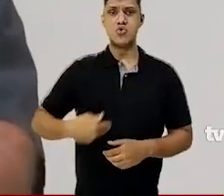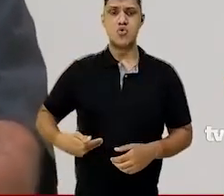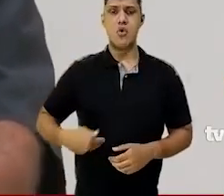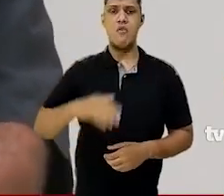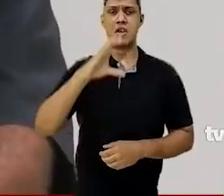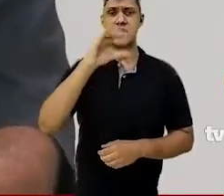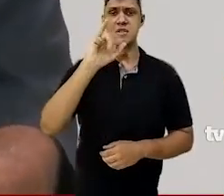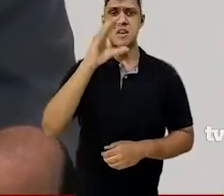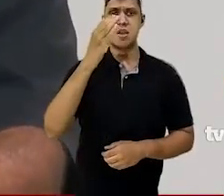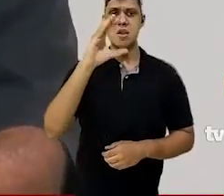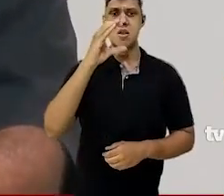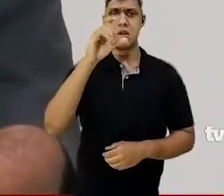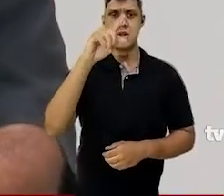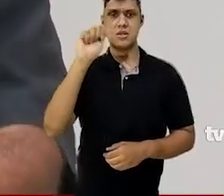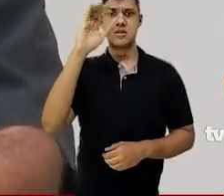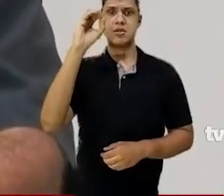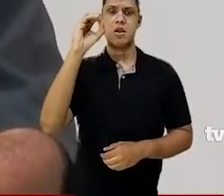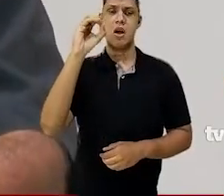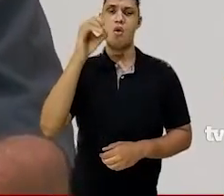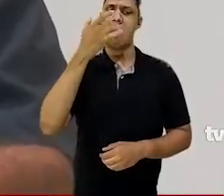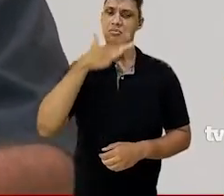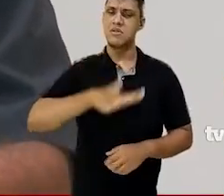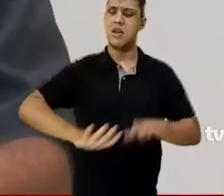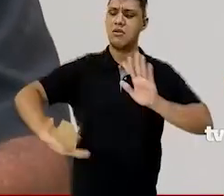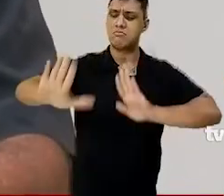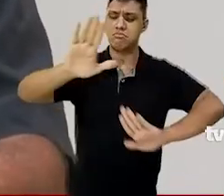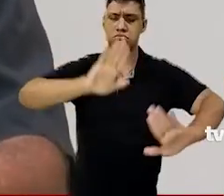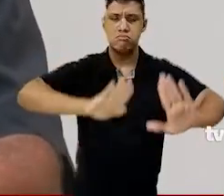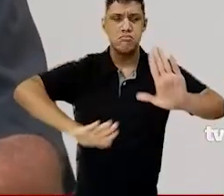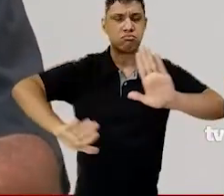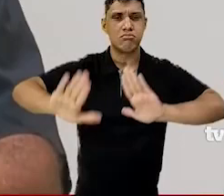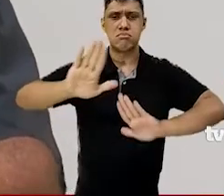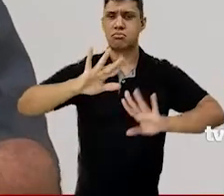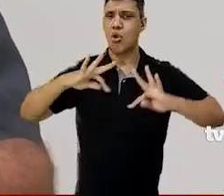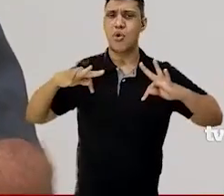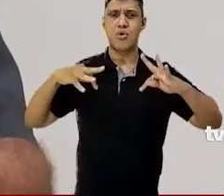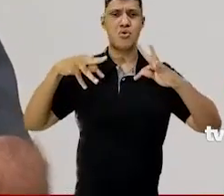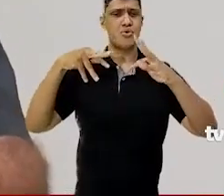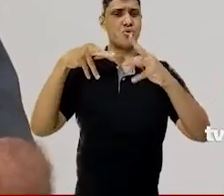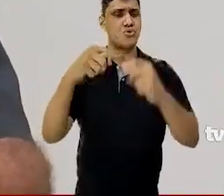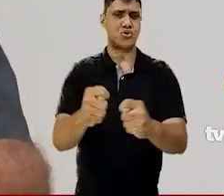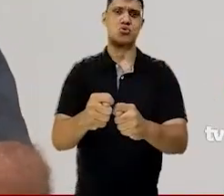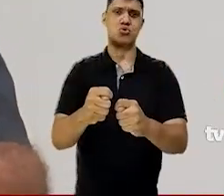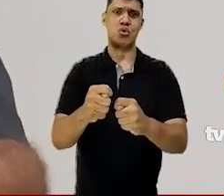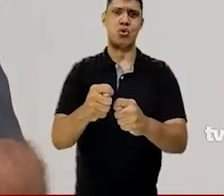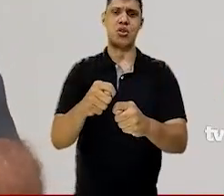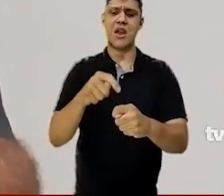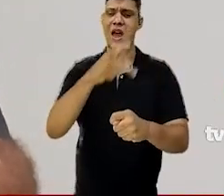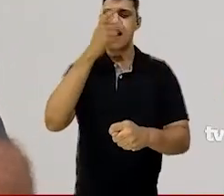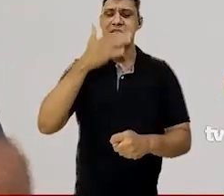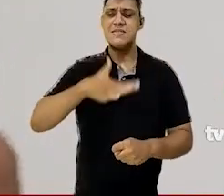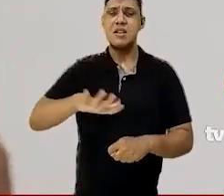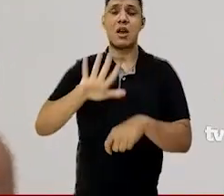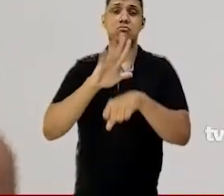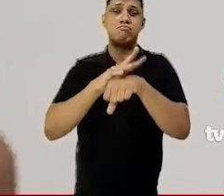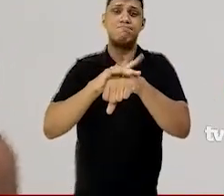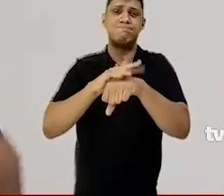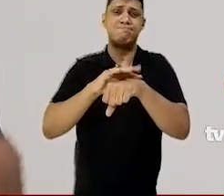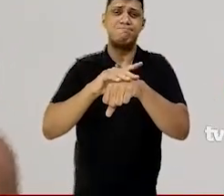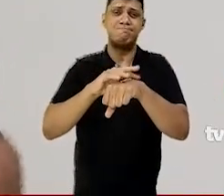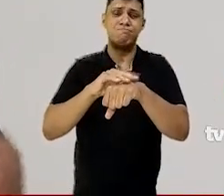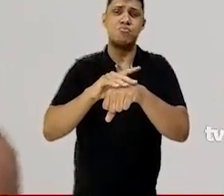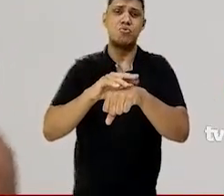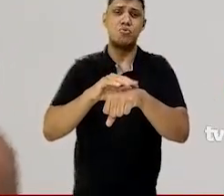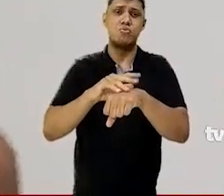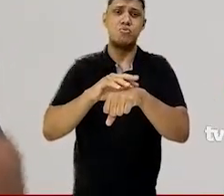bem para nossas crianças de Caicó, que está tudo aí doente, dentro dos